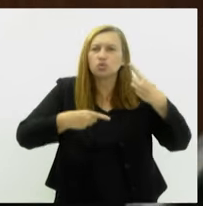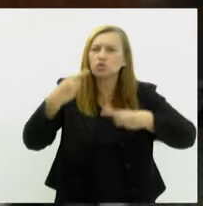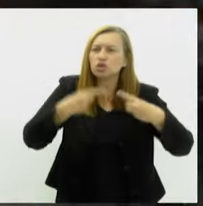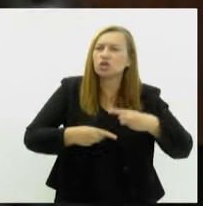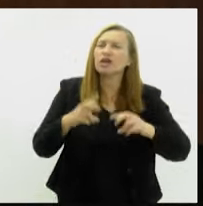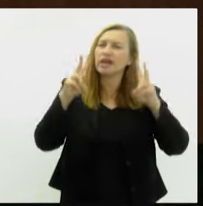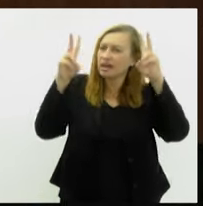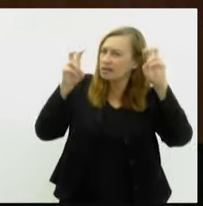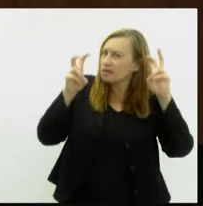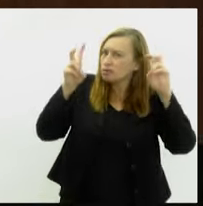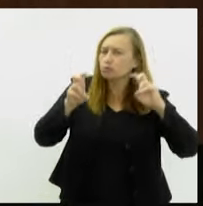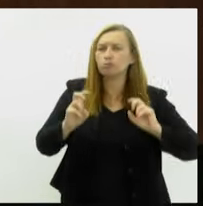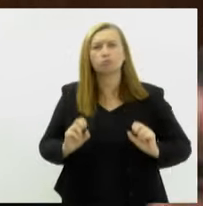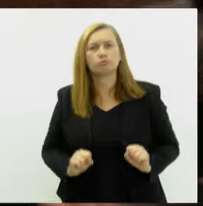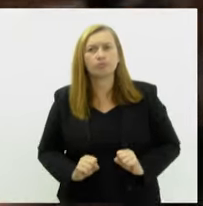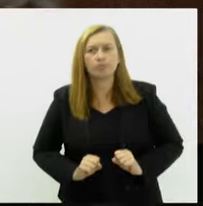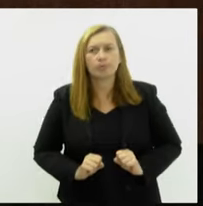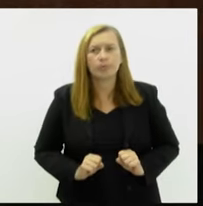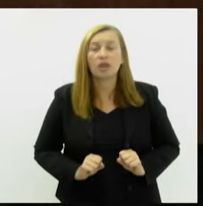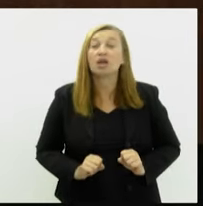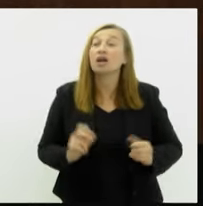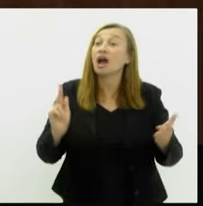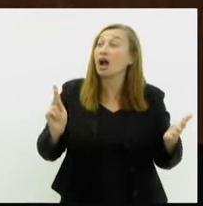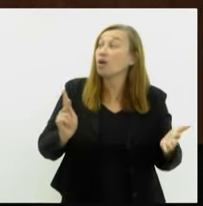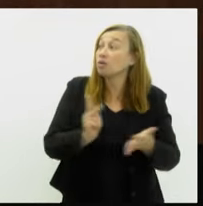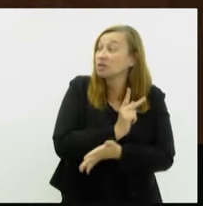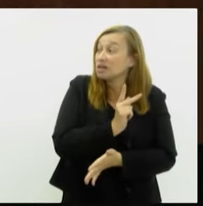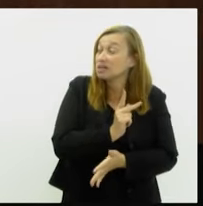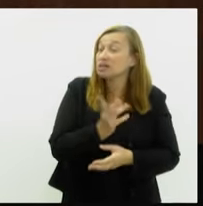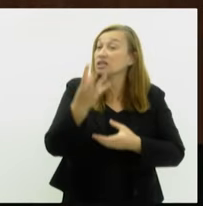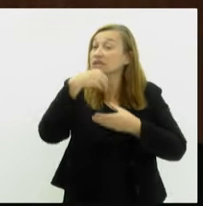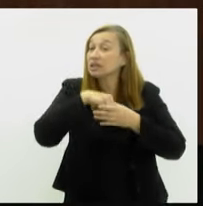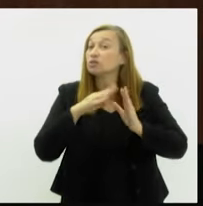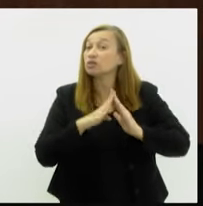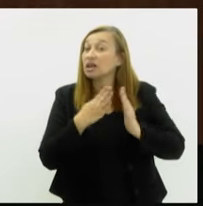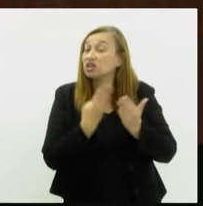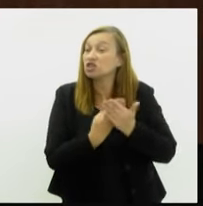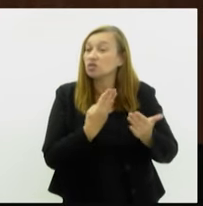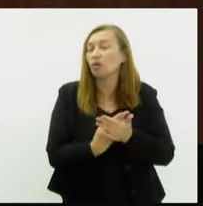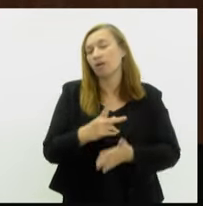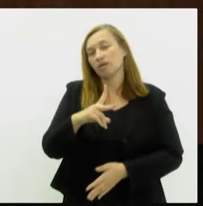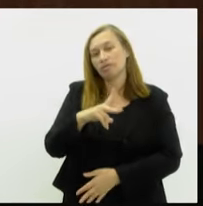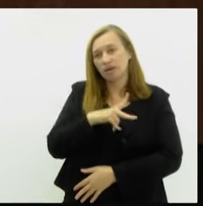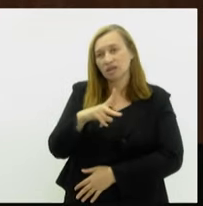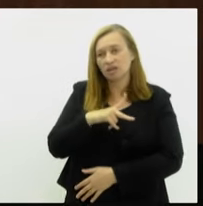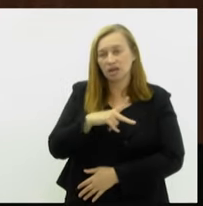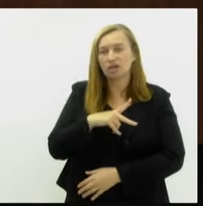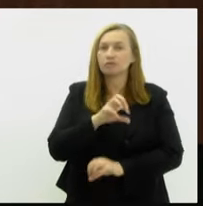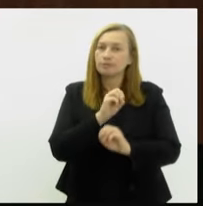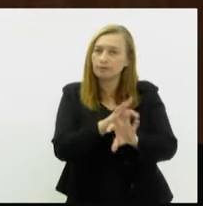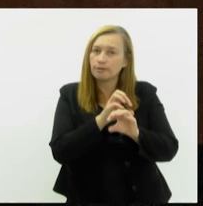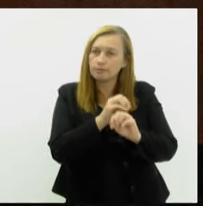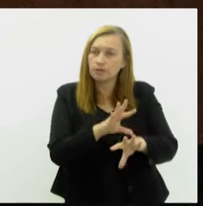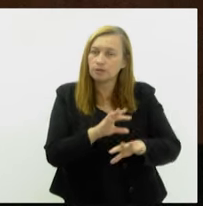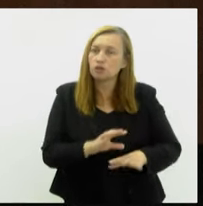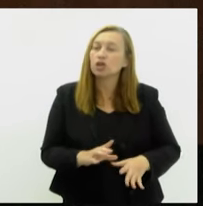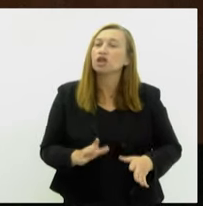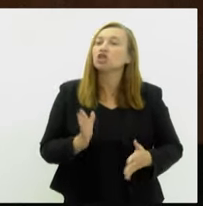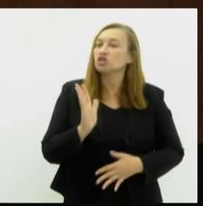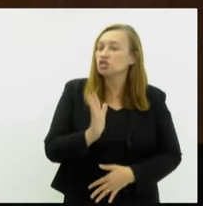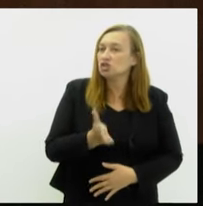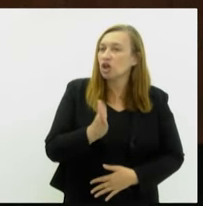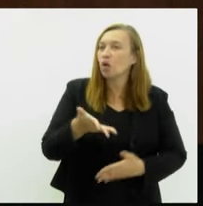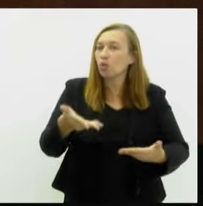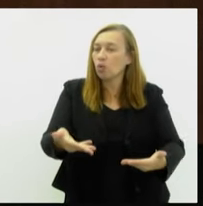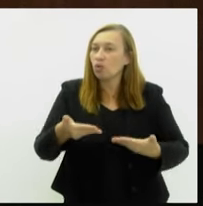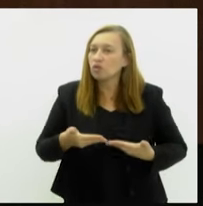essa situação que vem ocorrendo nas escolas particulares de ensino. E desde já eu